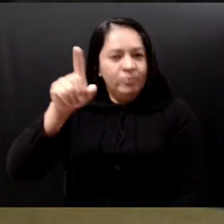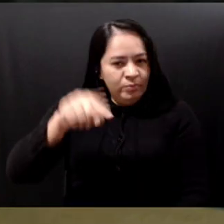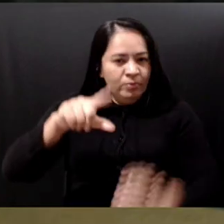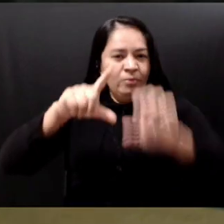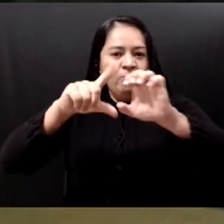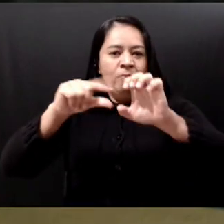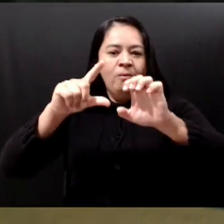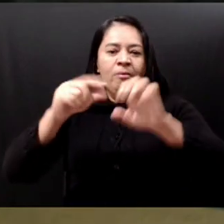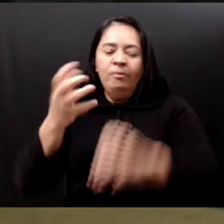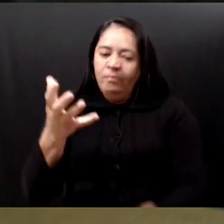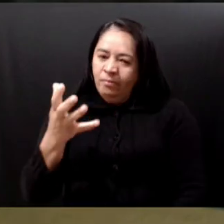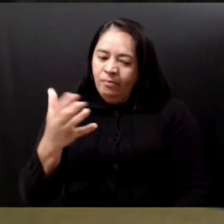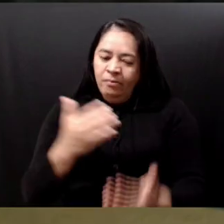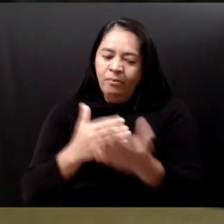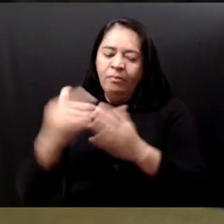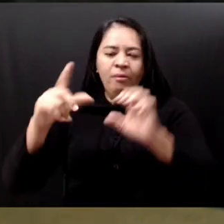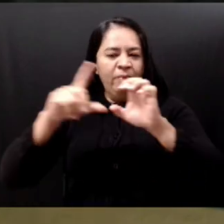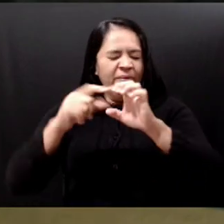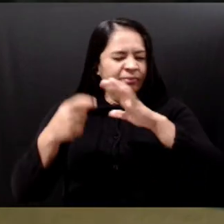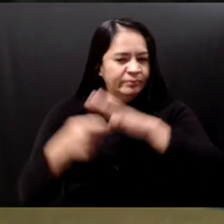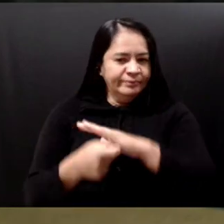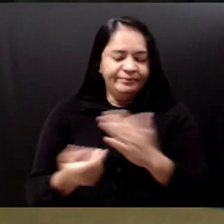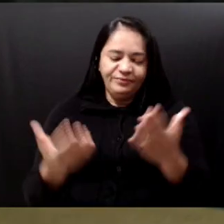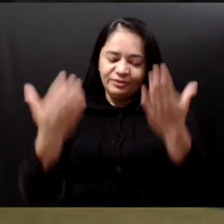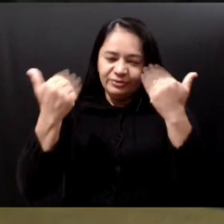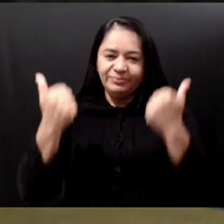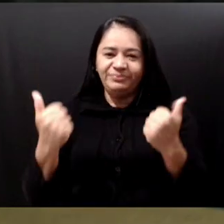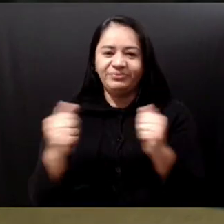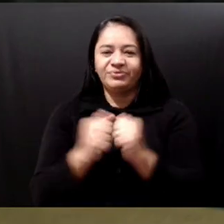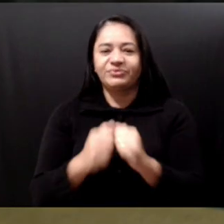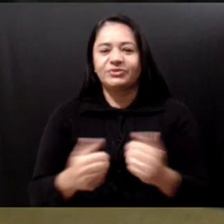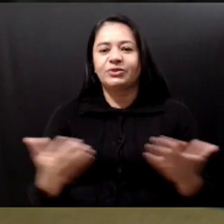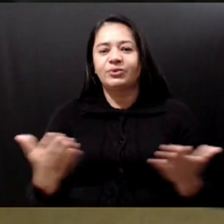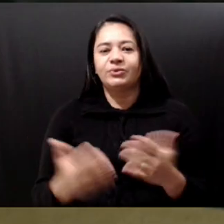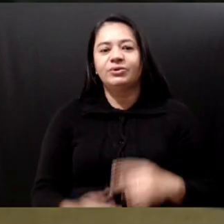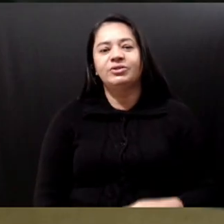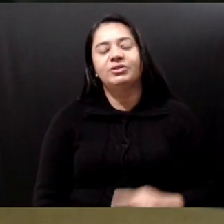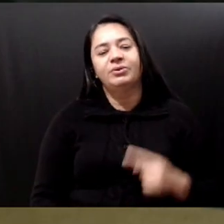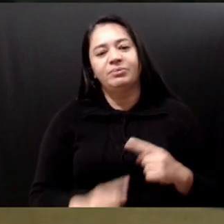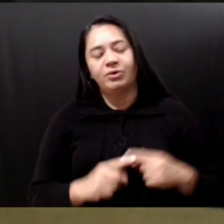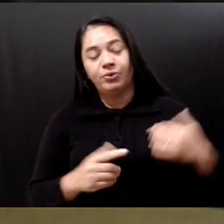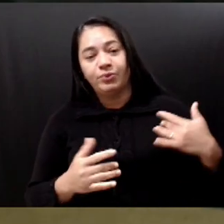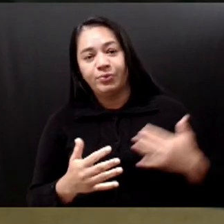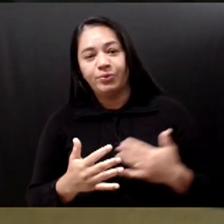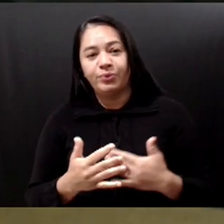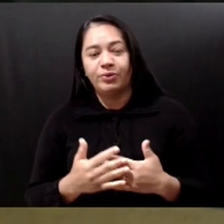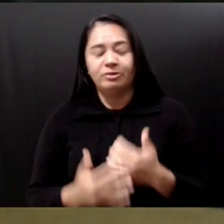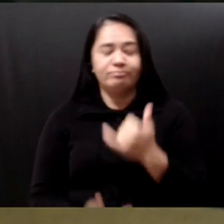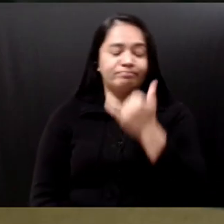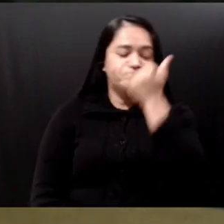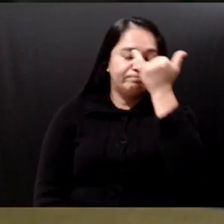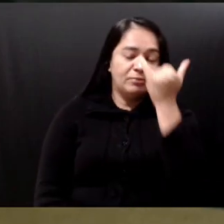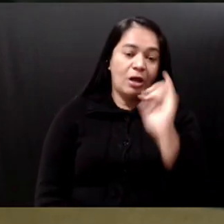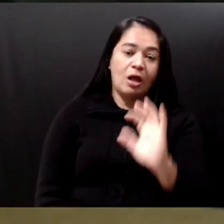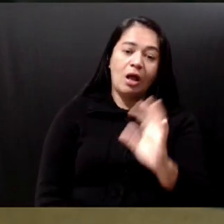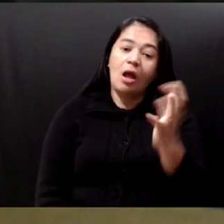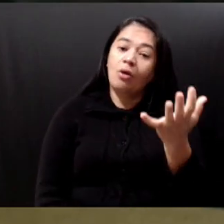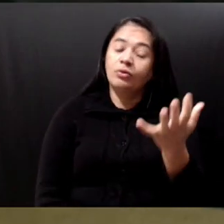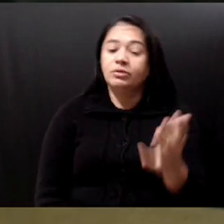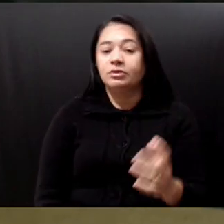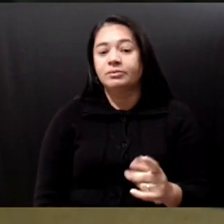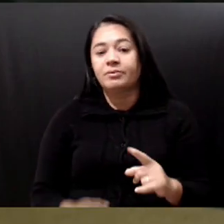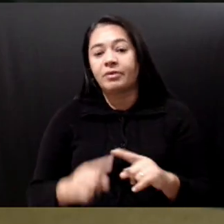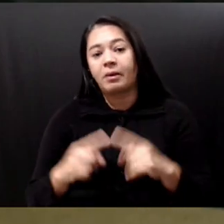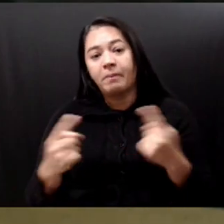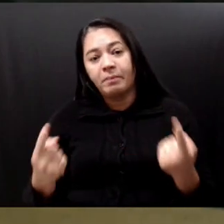com a gente nesse Estúdio Câmara de hoje, porque na trajetória empreendedora as frustrações são inevitáveis. Mas a forma como